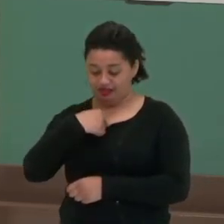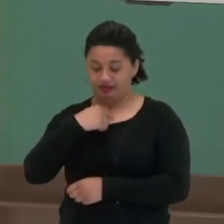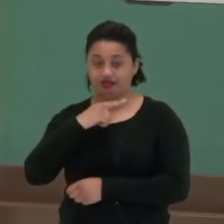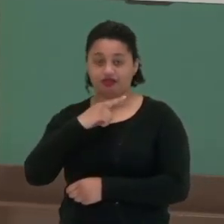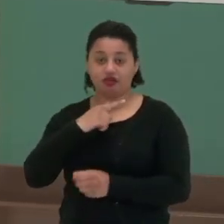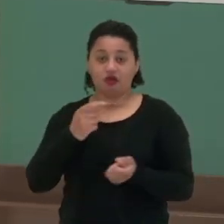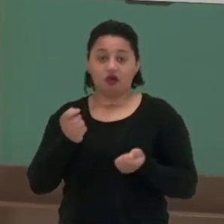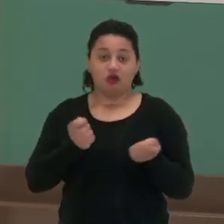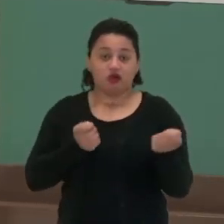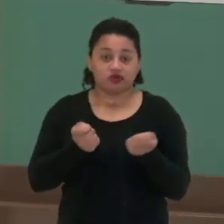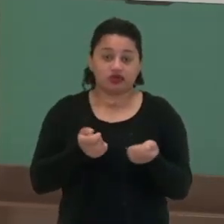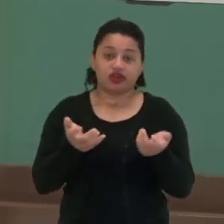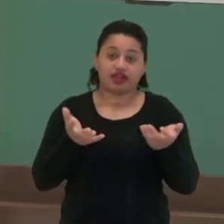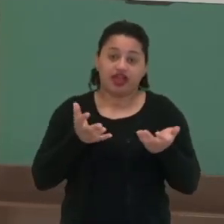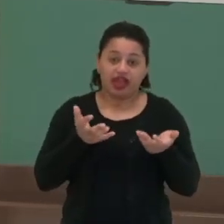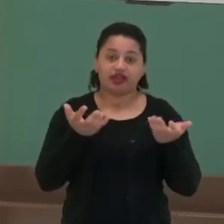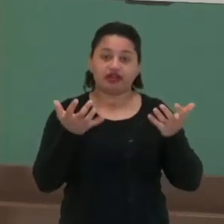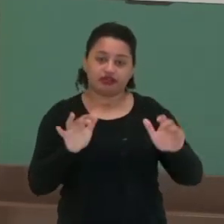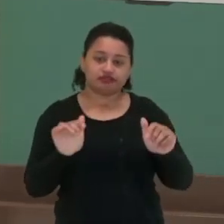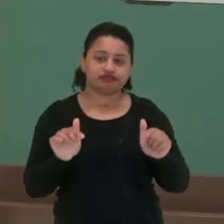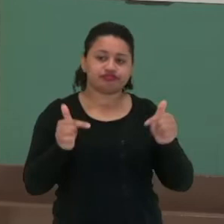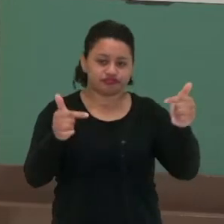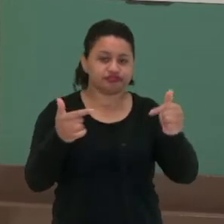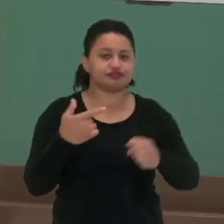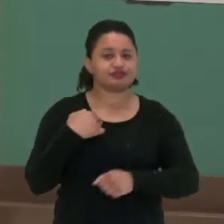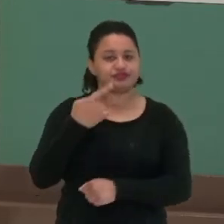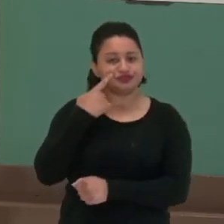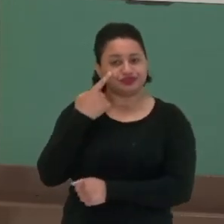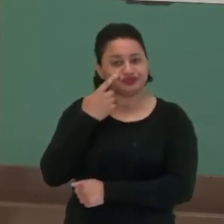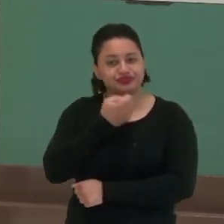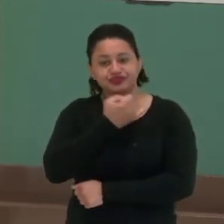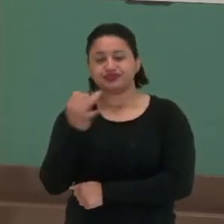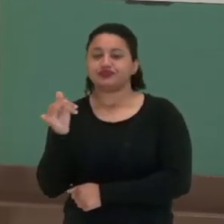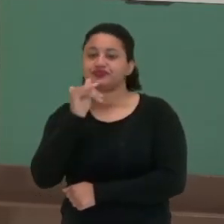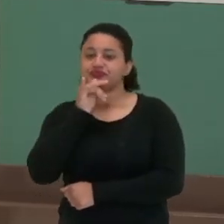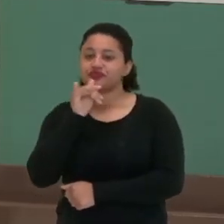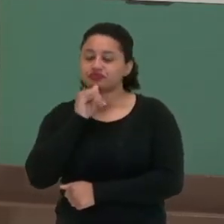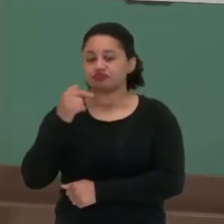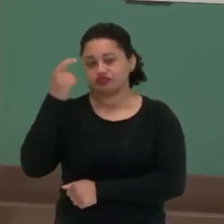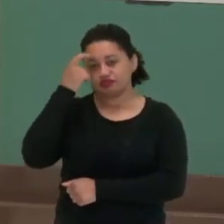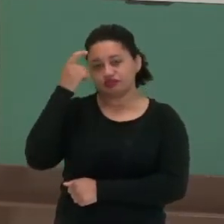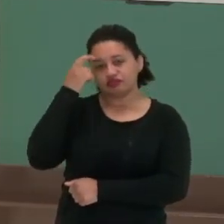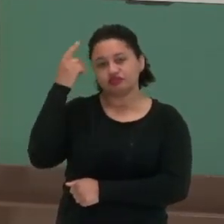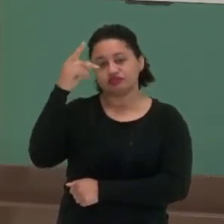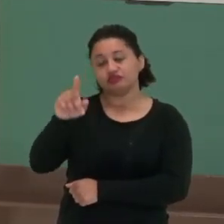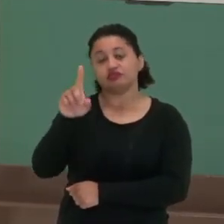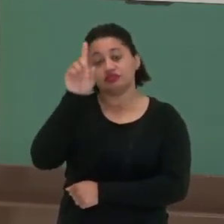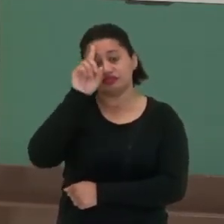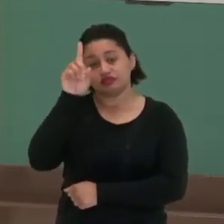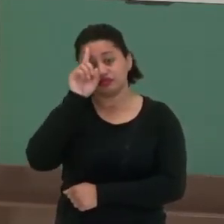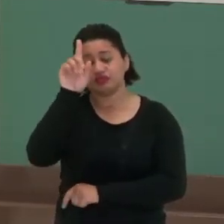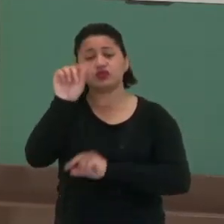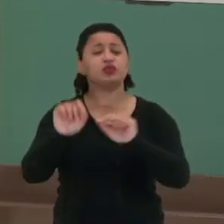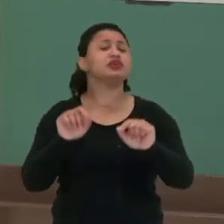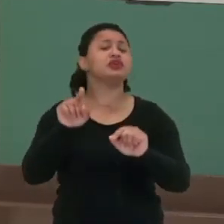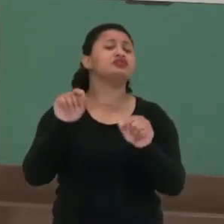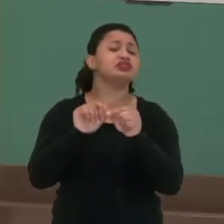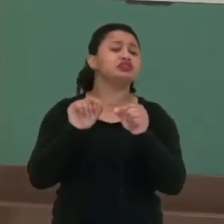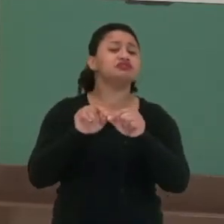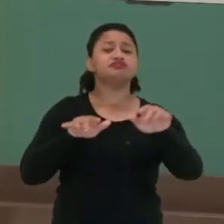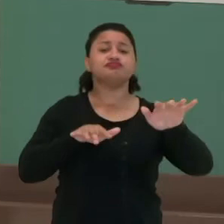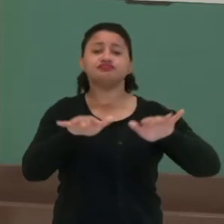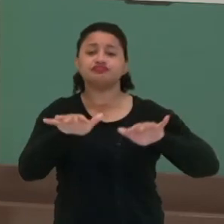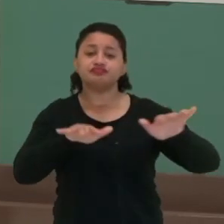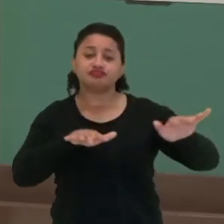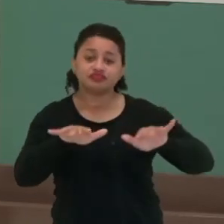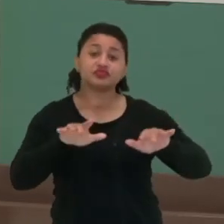de fazer esse movimento. Vamos ver alguns exemplos? E pense no seu dia a dia. O que você faz de movimentos e